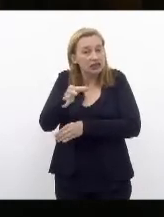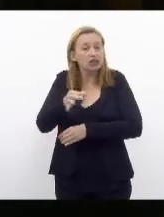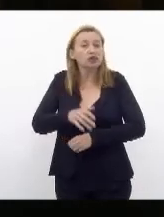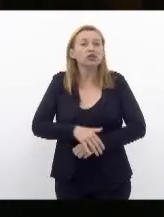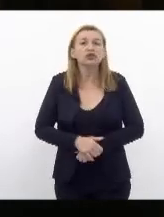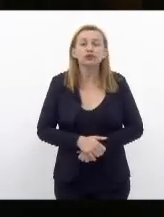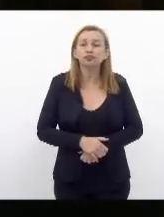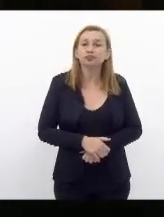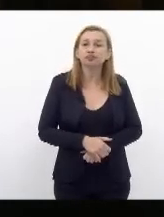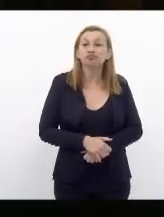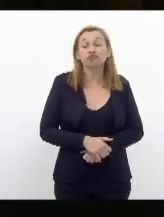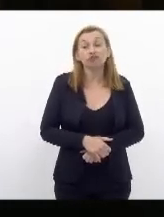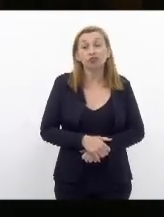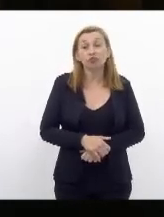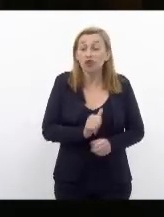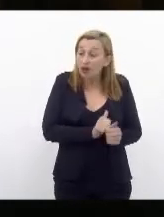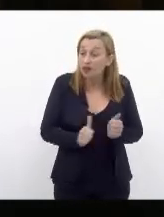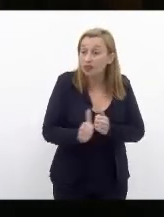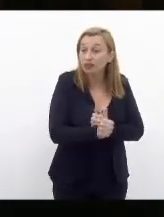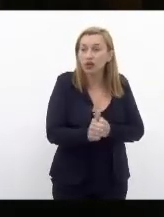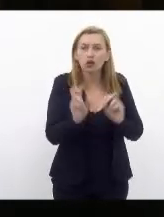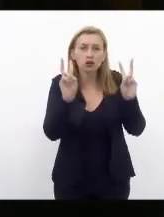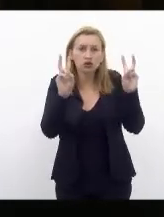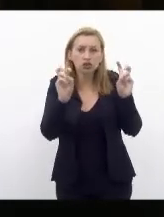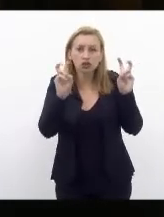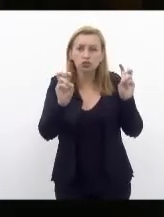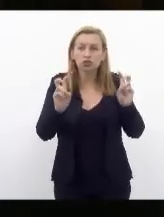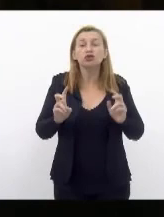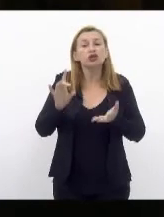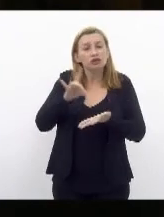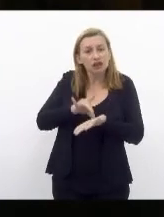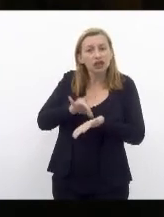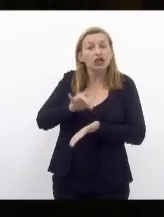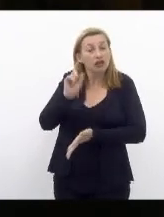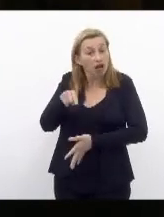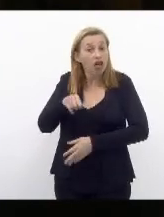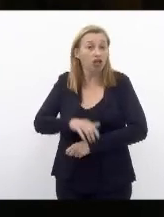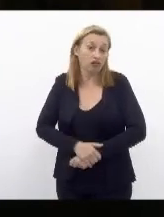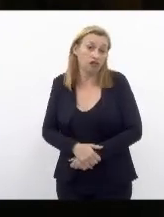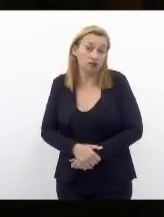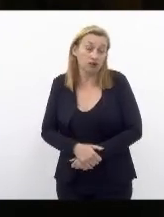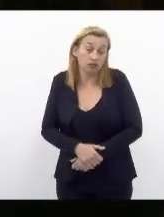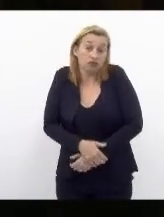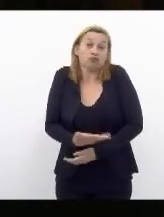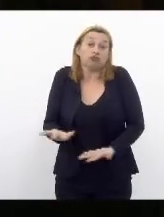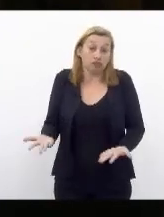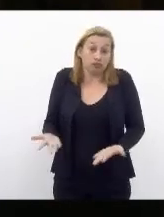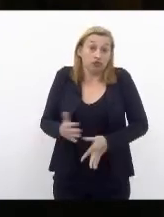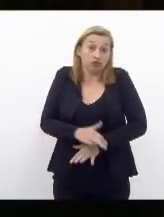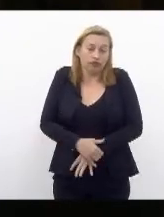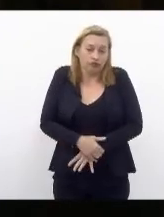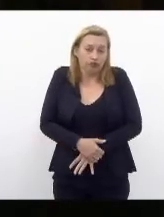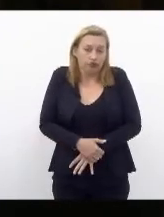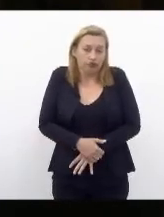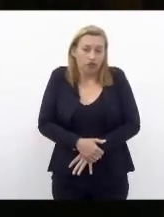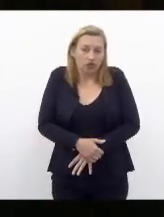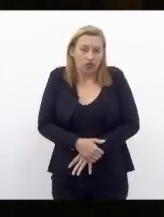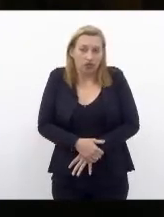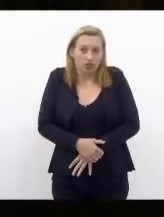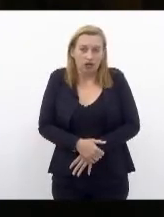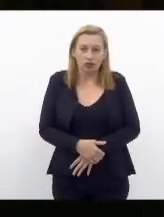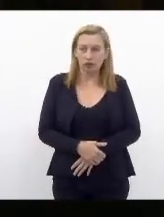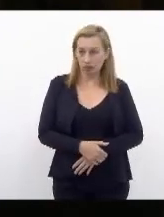verdade, e enfrentaria as questões como elas são de fato. Ora, não vi por parte